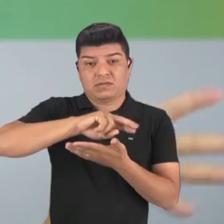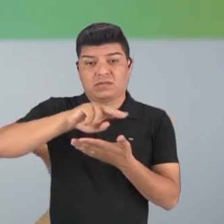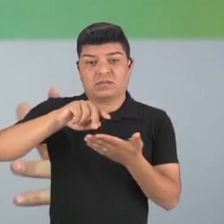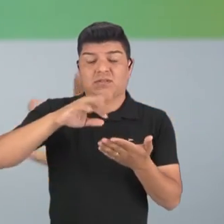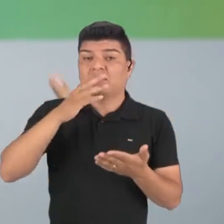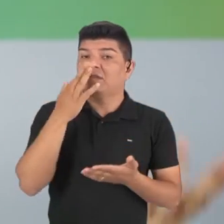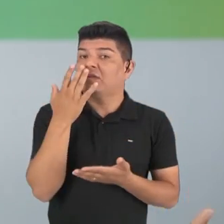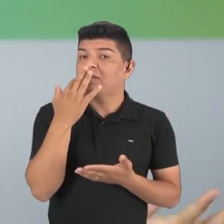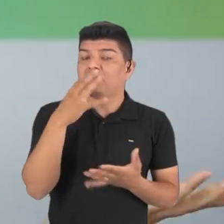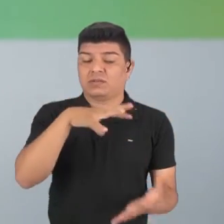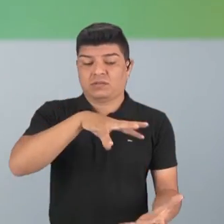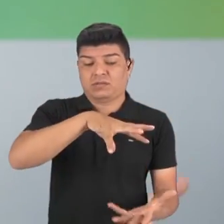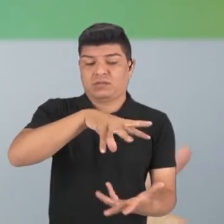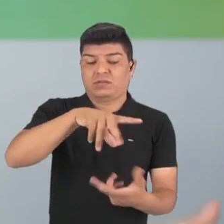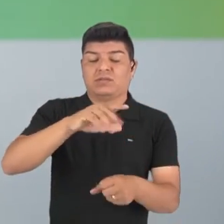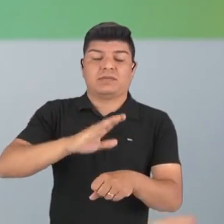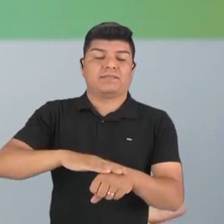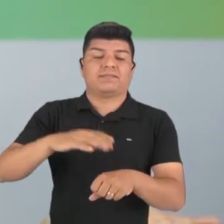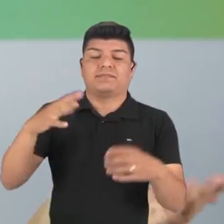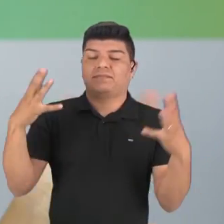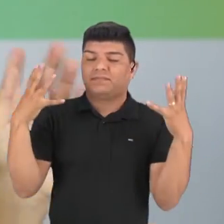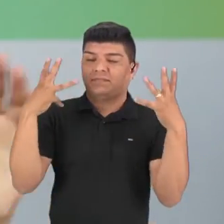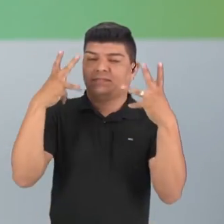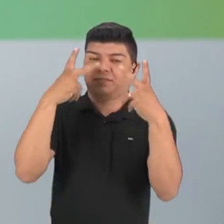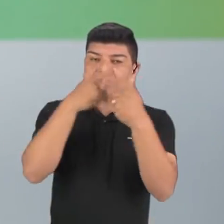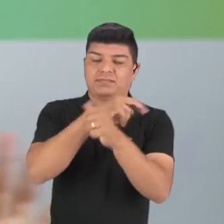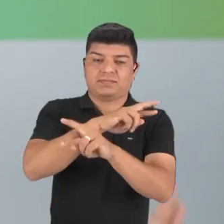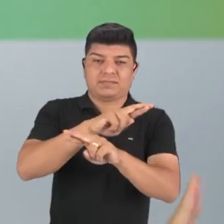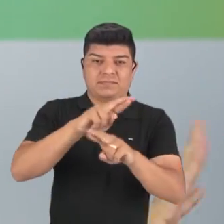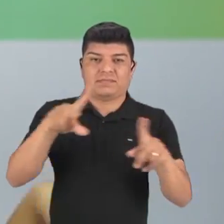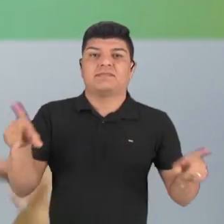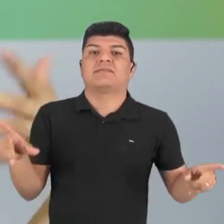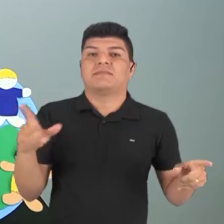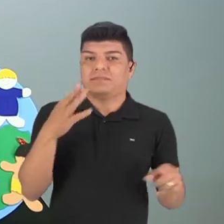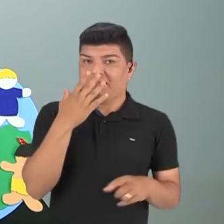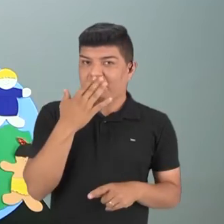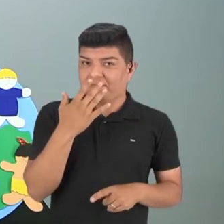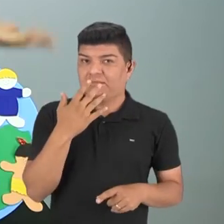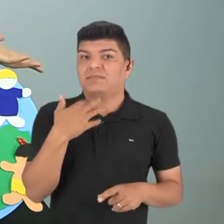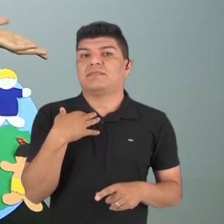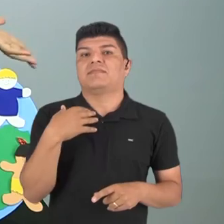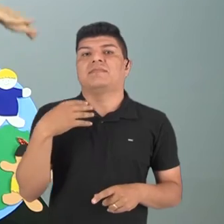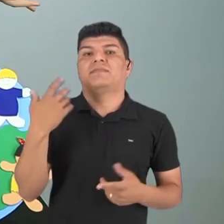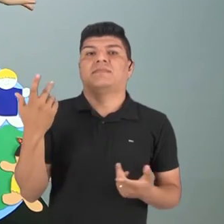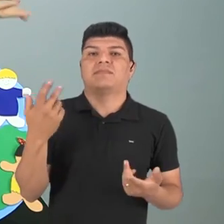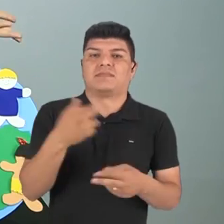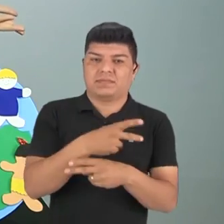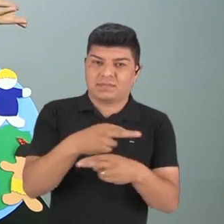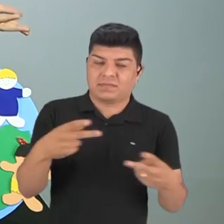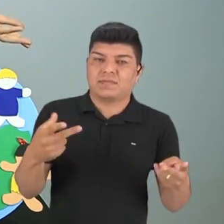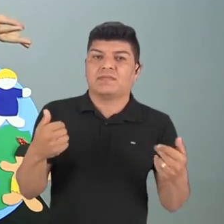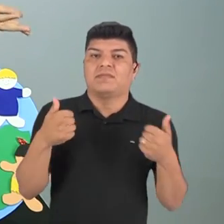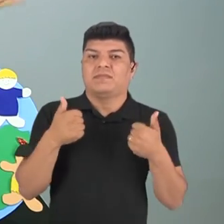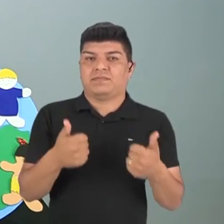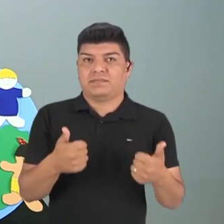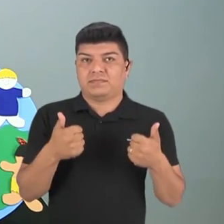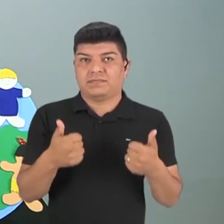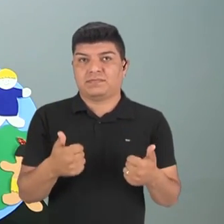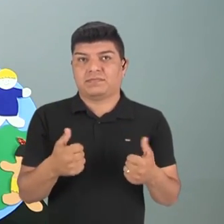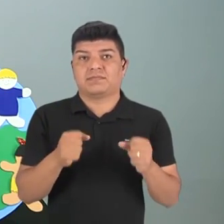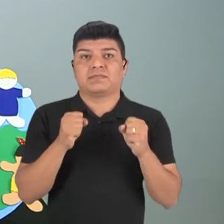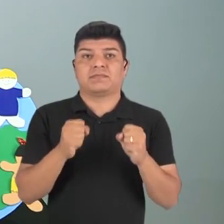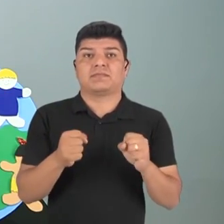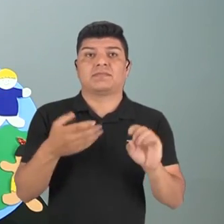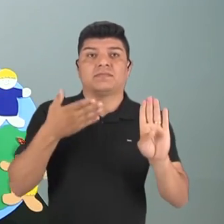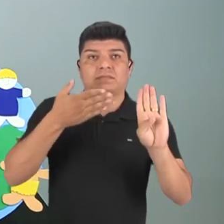cores, como o nosso mundo fica mais bonito com as diferenças, a diversidade. É isso mesmo. Vocês podem